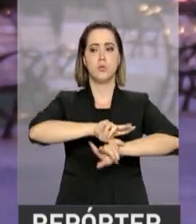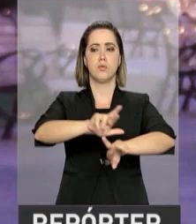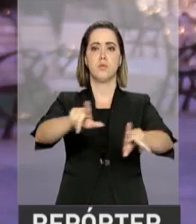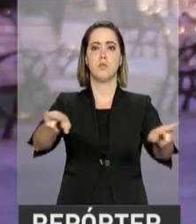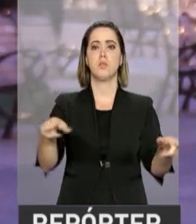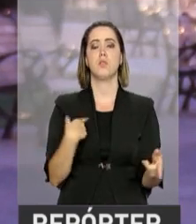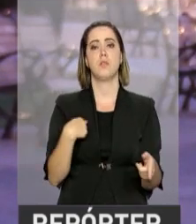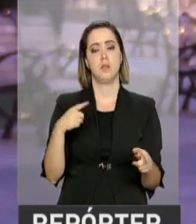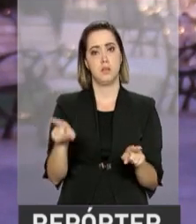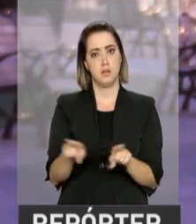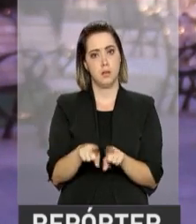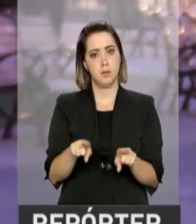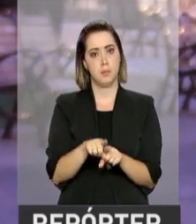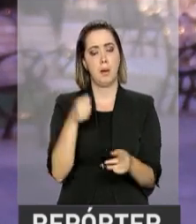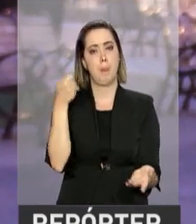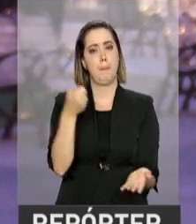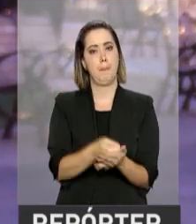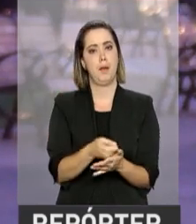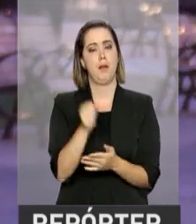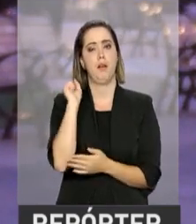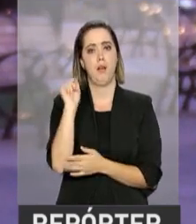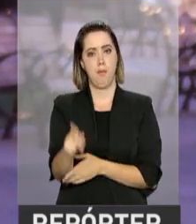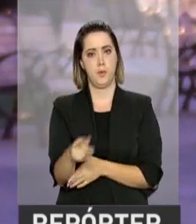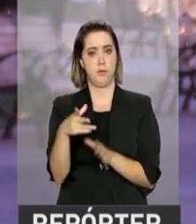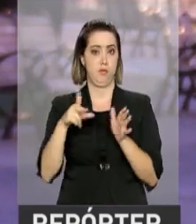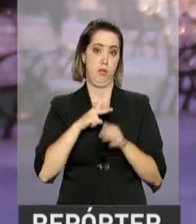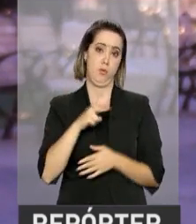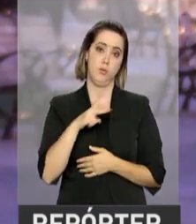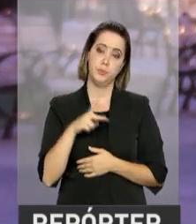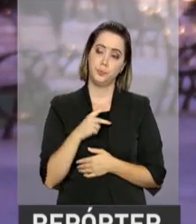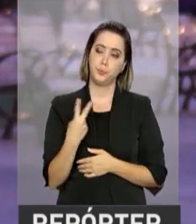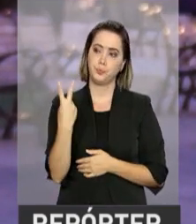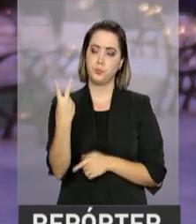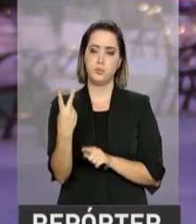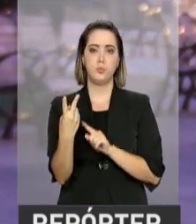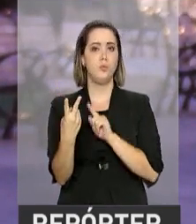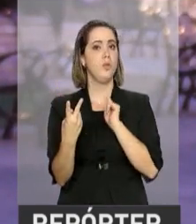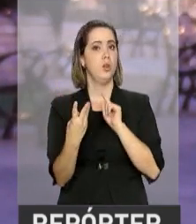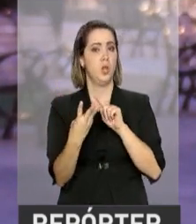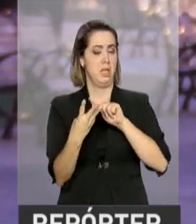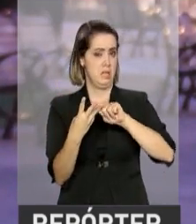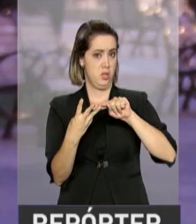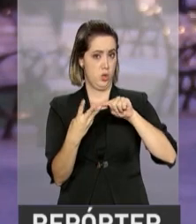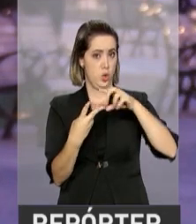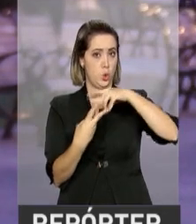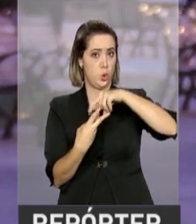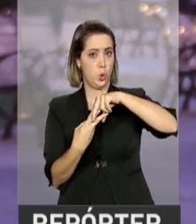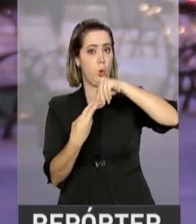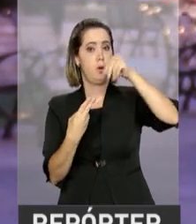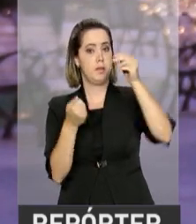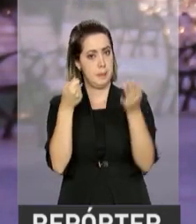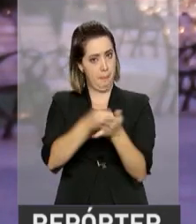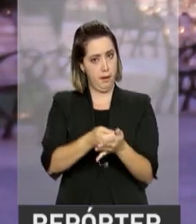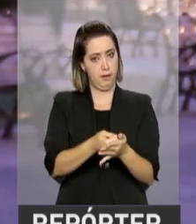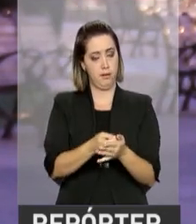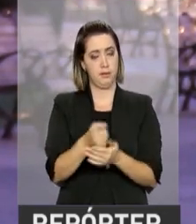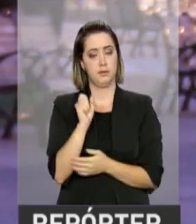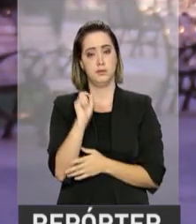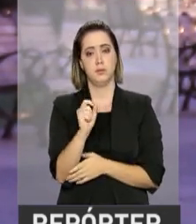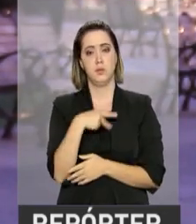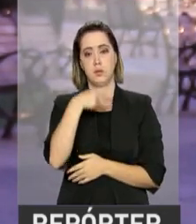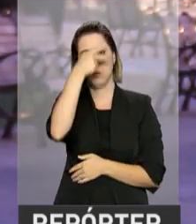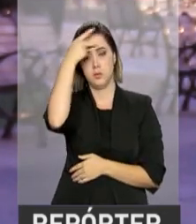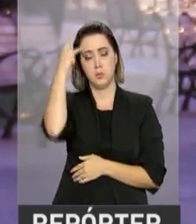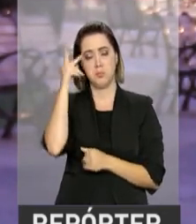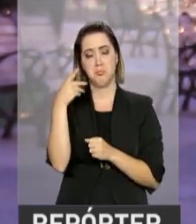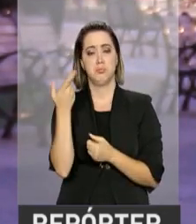deles conta também com uma previdência privada. Para 2 em cada 3 idosos, a aposentadoria paga pelo governo responde